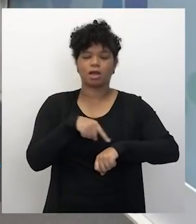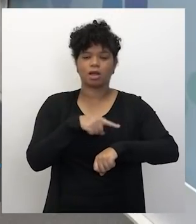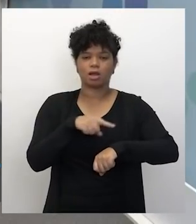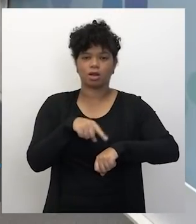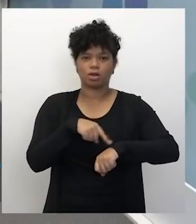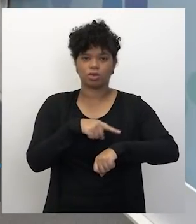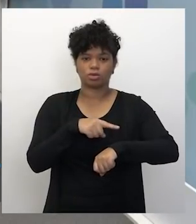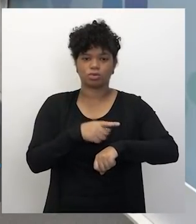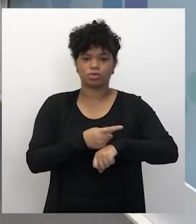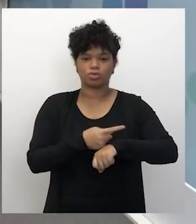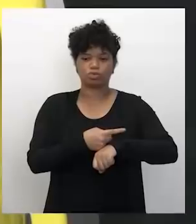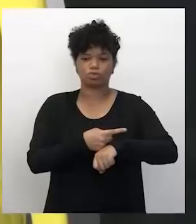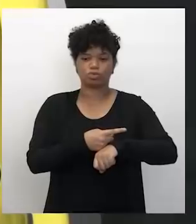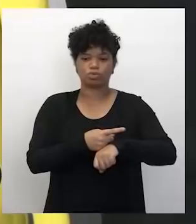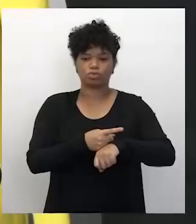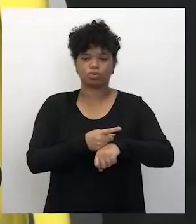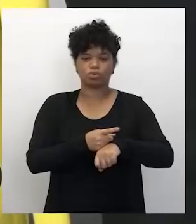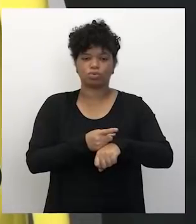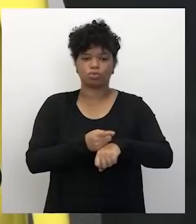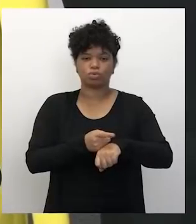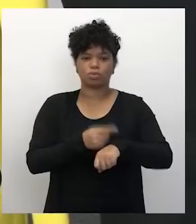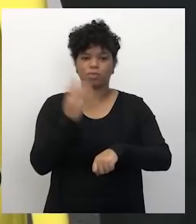nesse relógio lindão aqui.